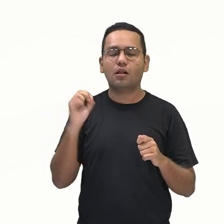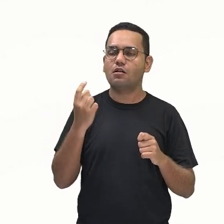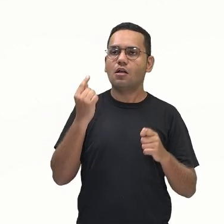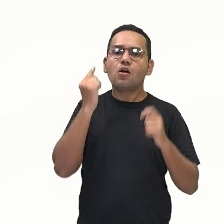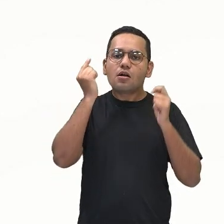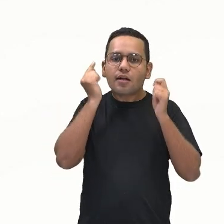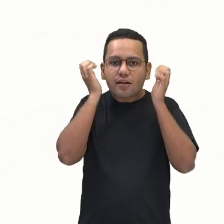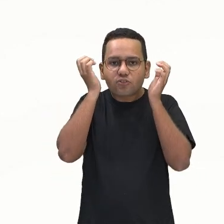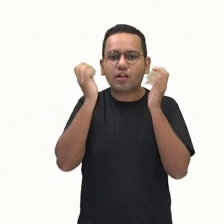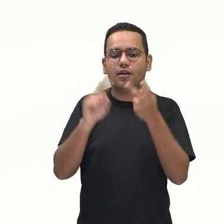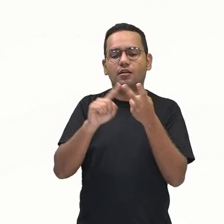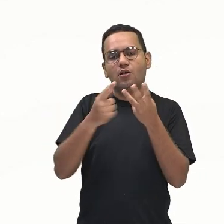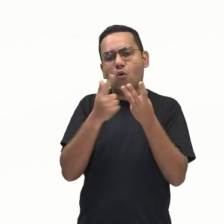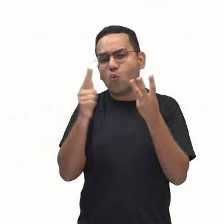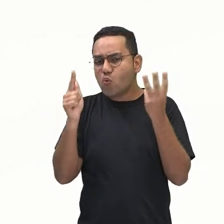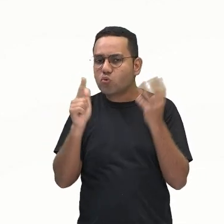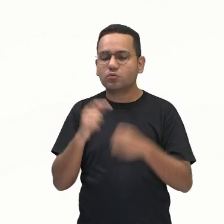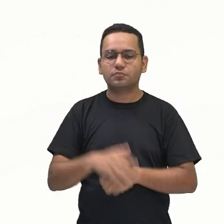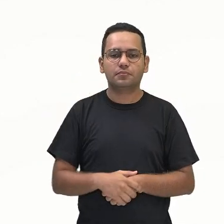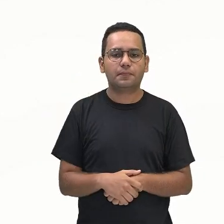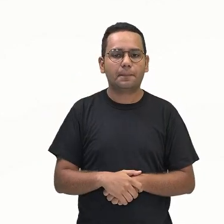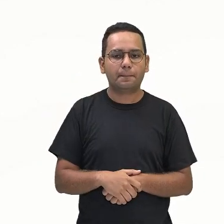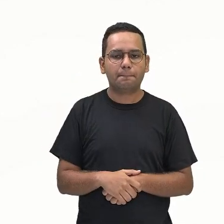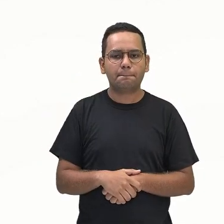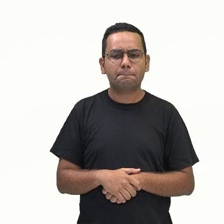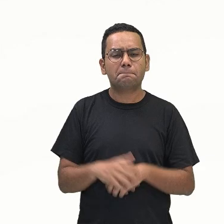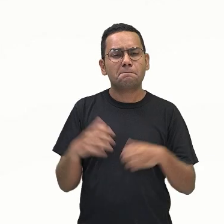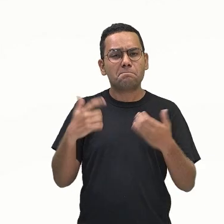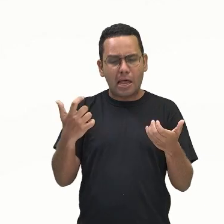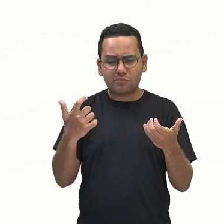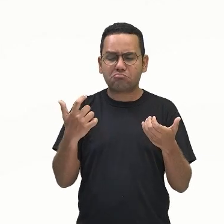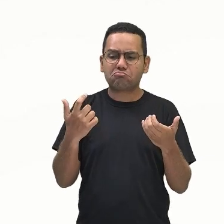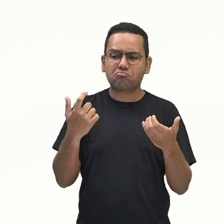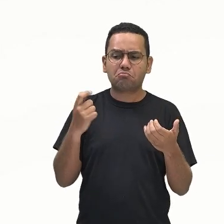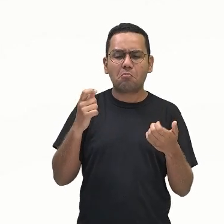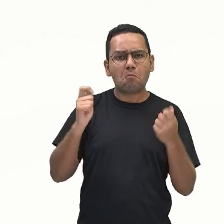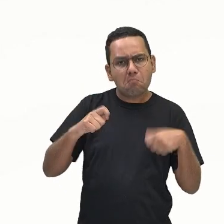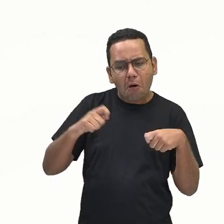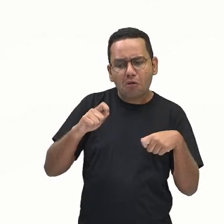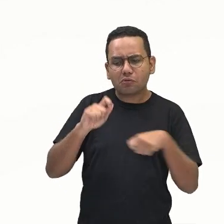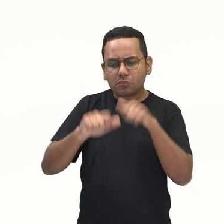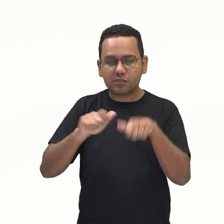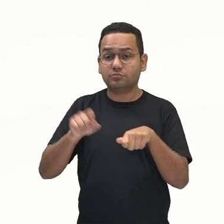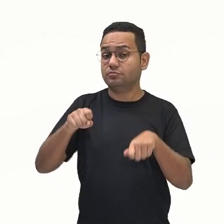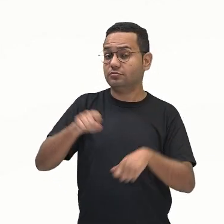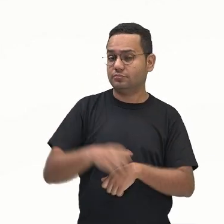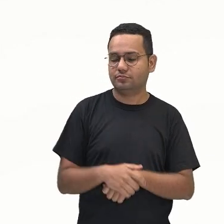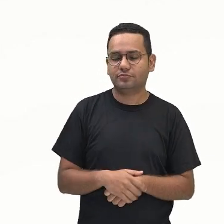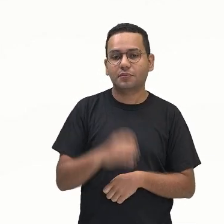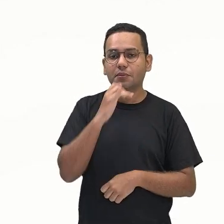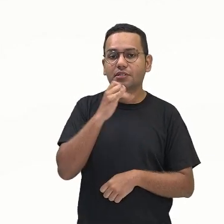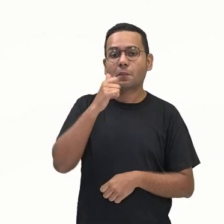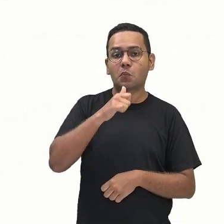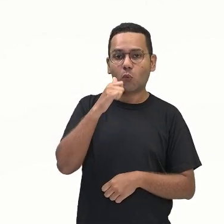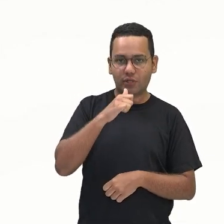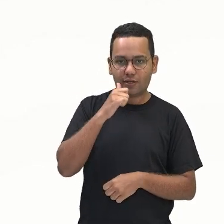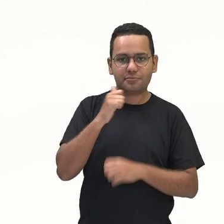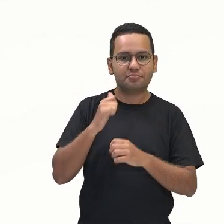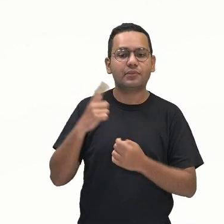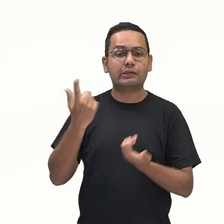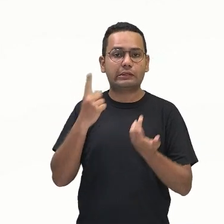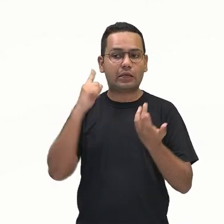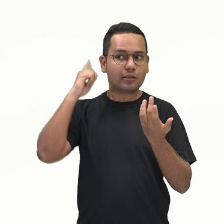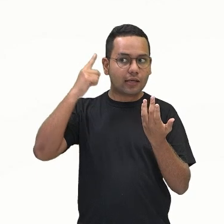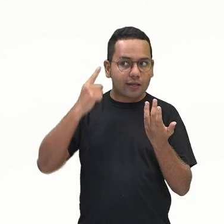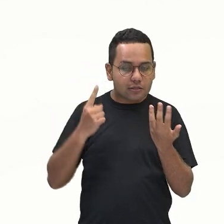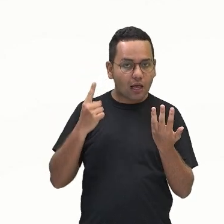cacheados, crespos, né? Mas a gente pode querer mudar aí essa aparência. Então, no caso aí das mulheres, né, que nasceram de cabelos